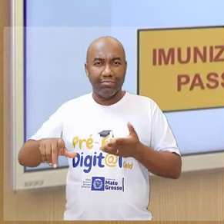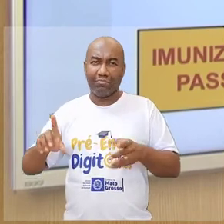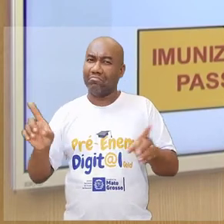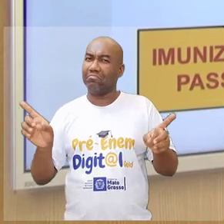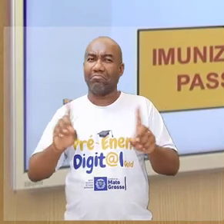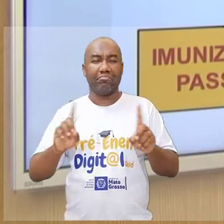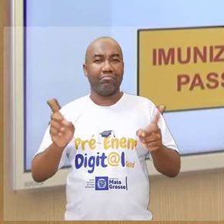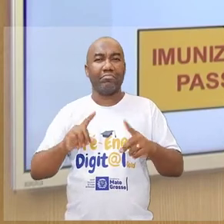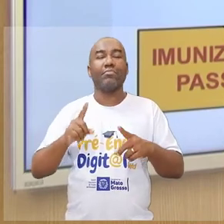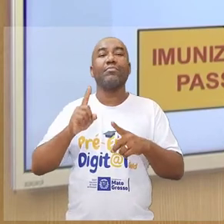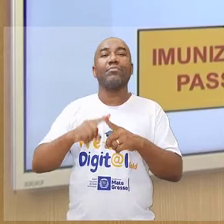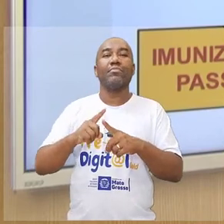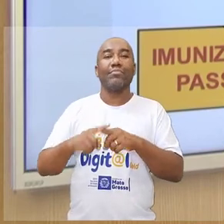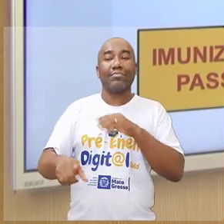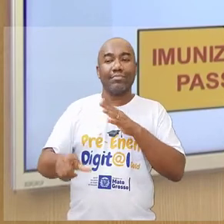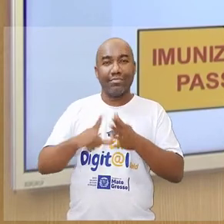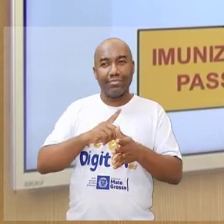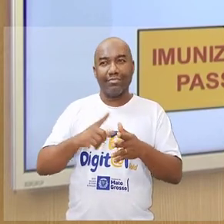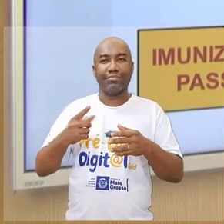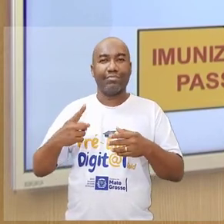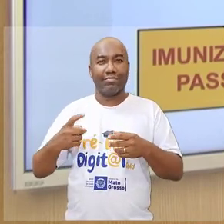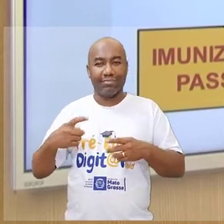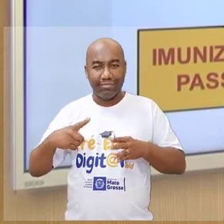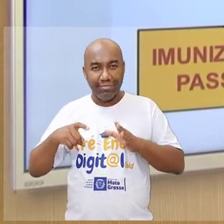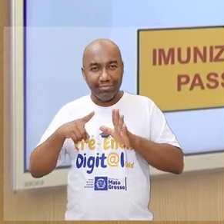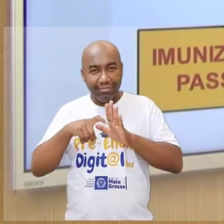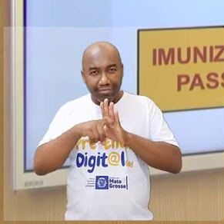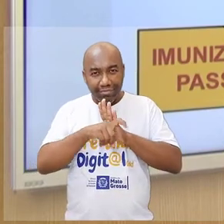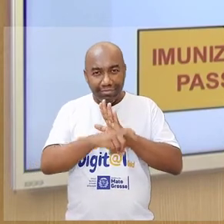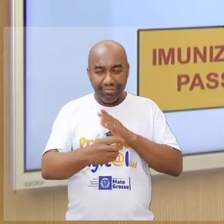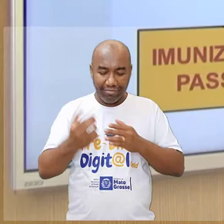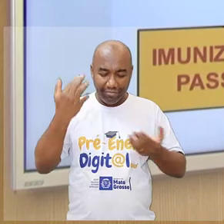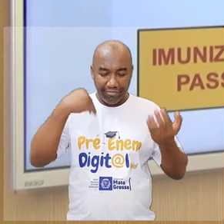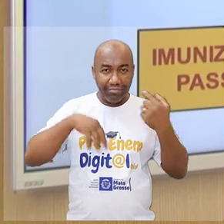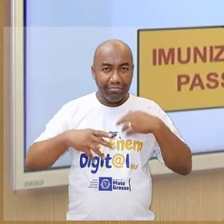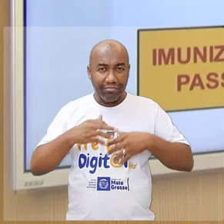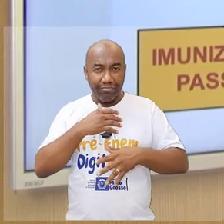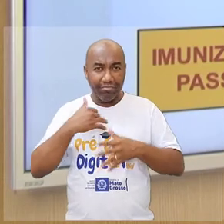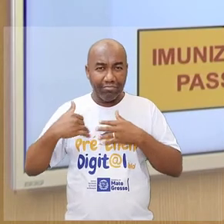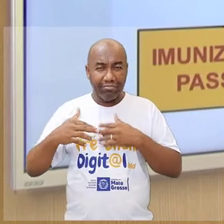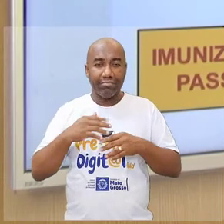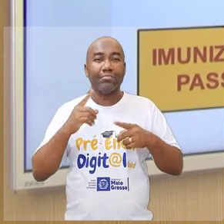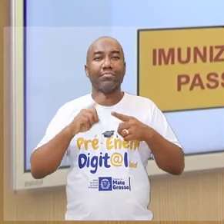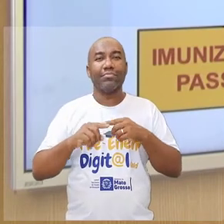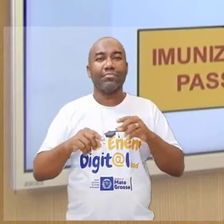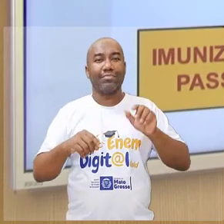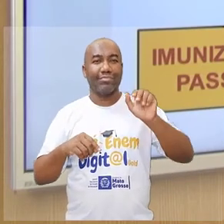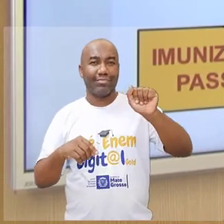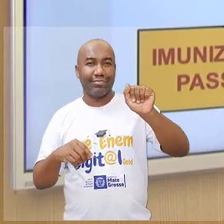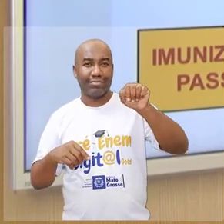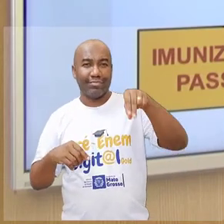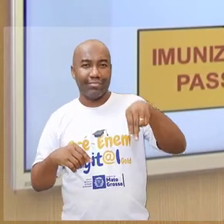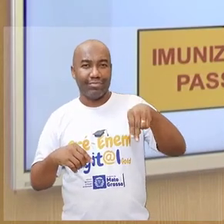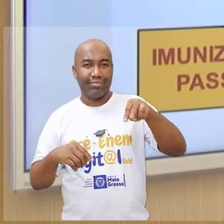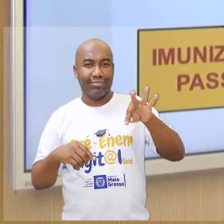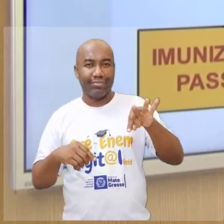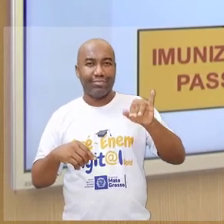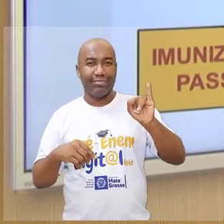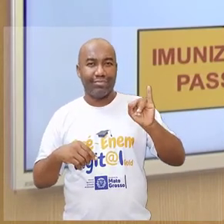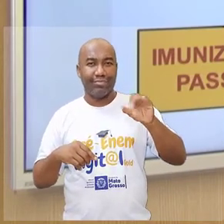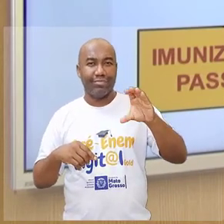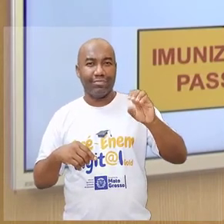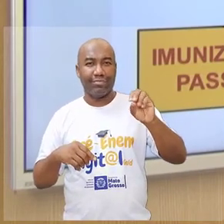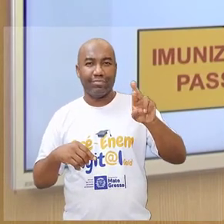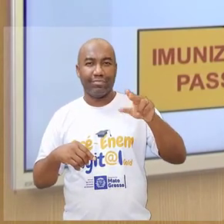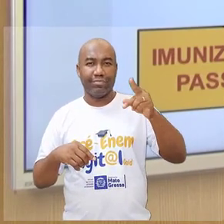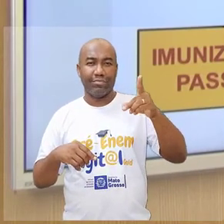doença, mesmo que o vírus entre em contato com você. Por quê? Os anticorpos combatem o vírus e